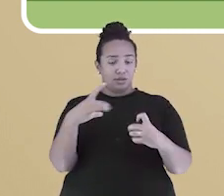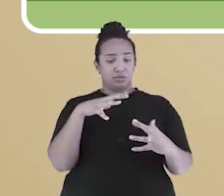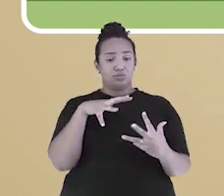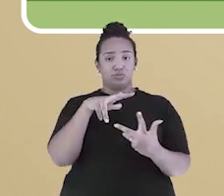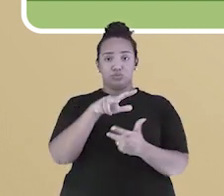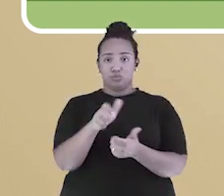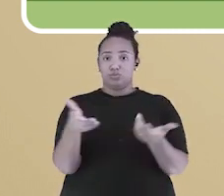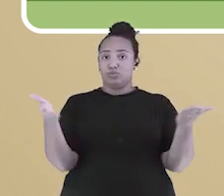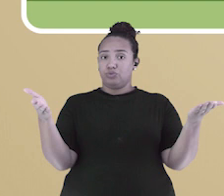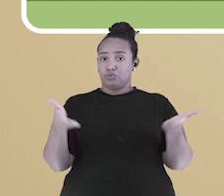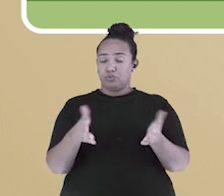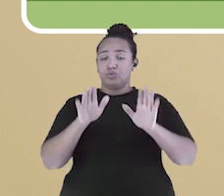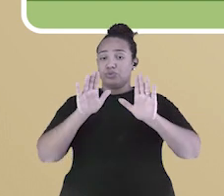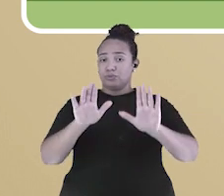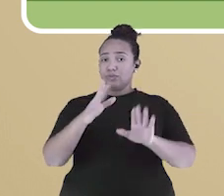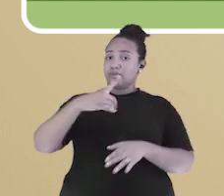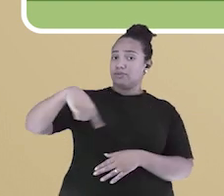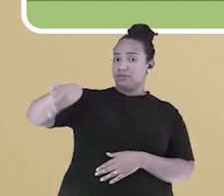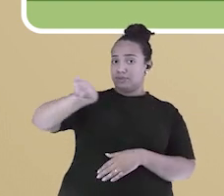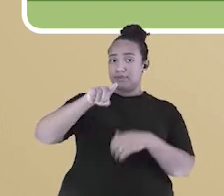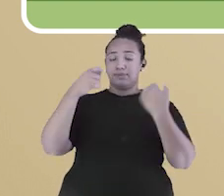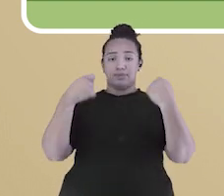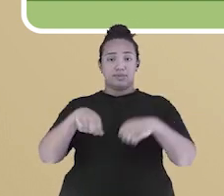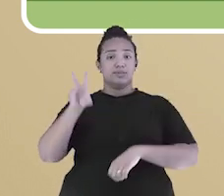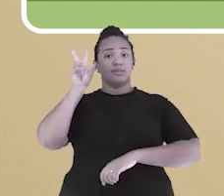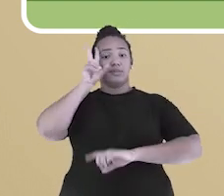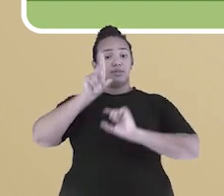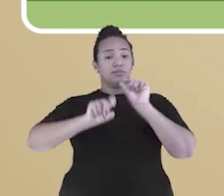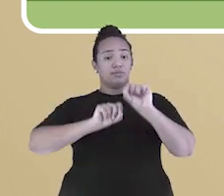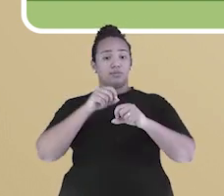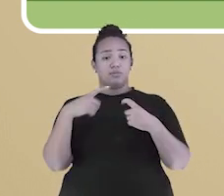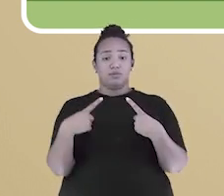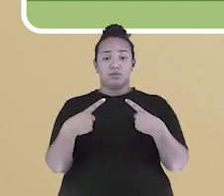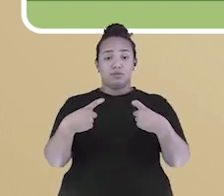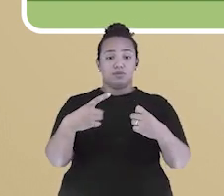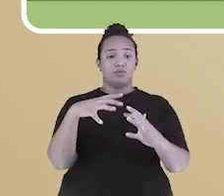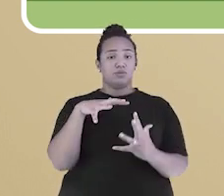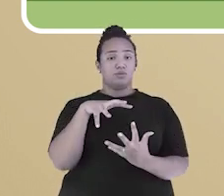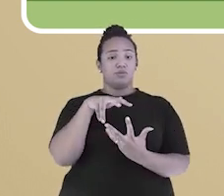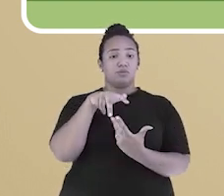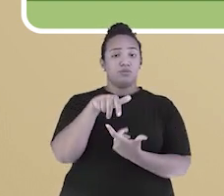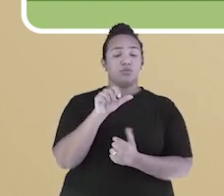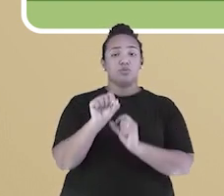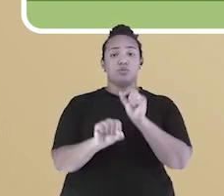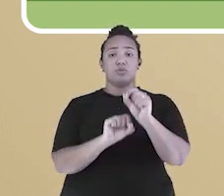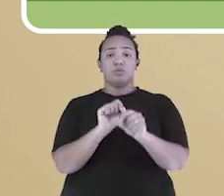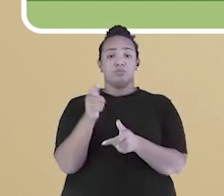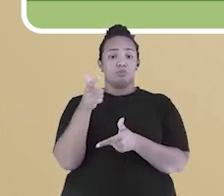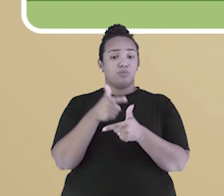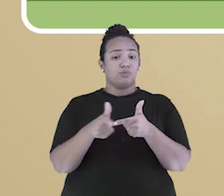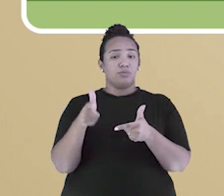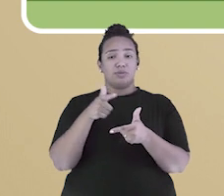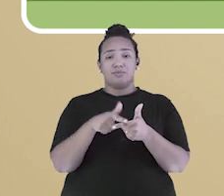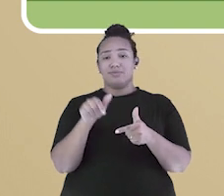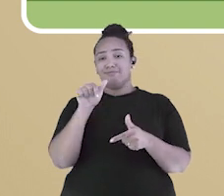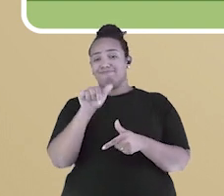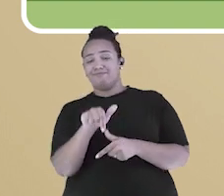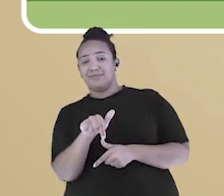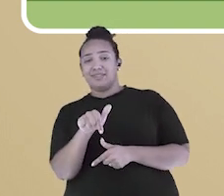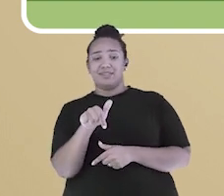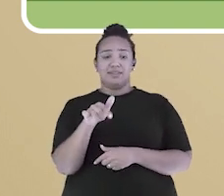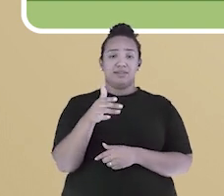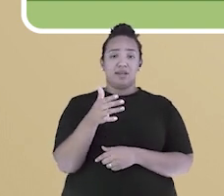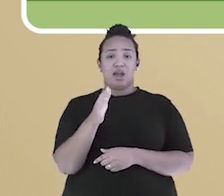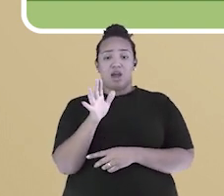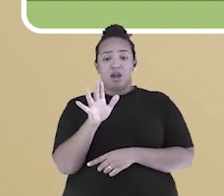conflitos mundiais atualmente. Mas lembrando a você que quando falamos de conflitos mundiais, estamos falando de situações muito